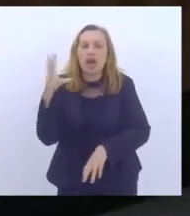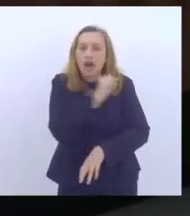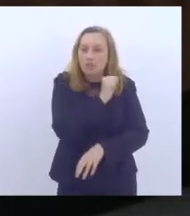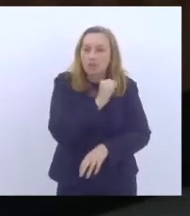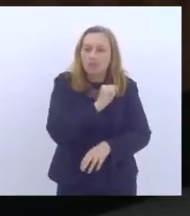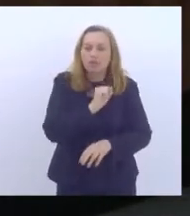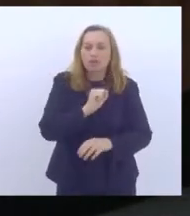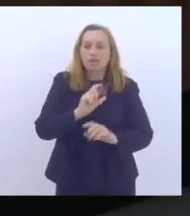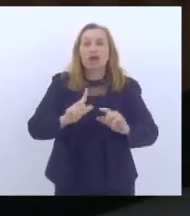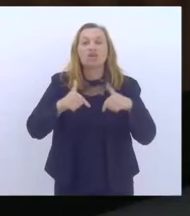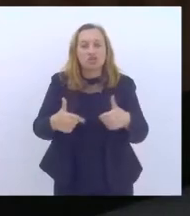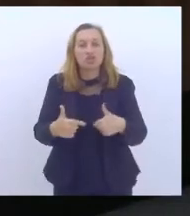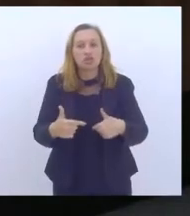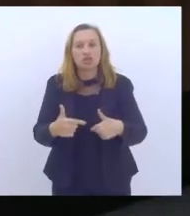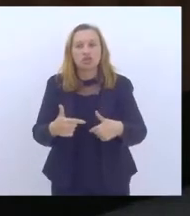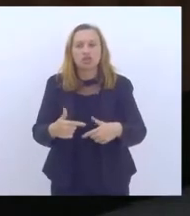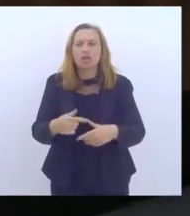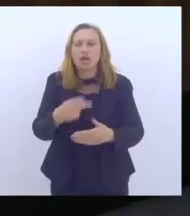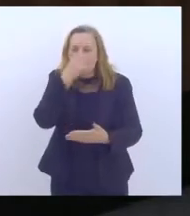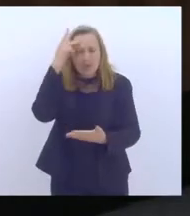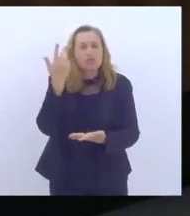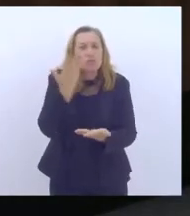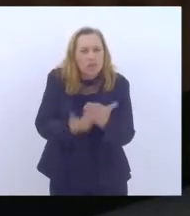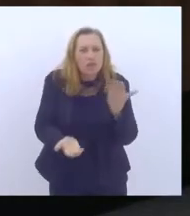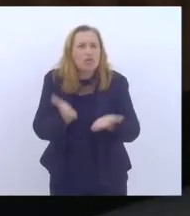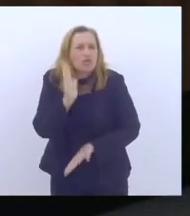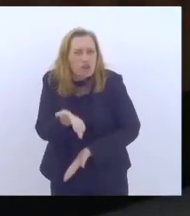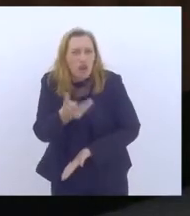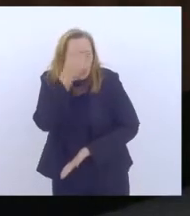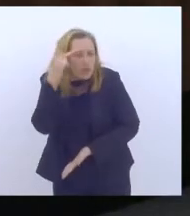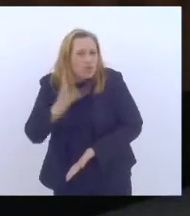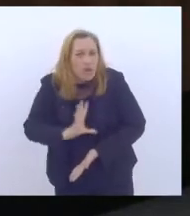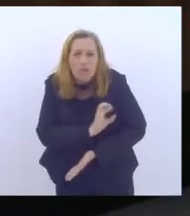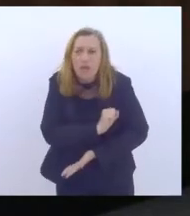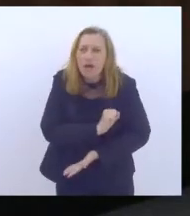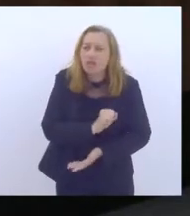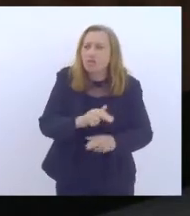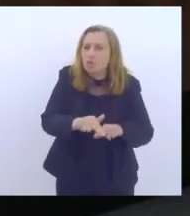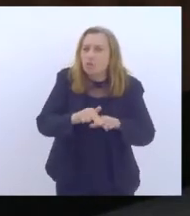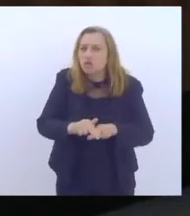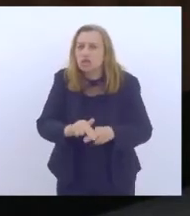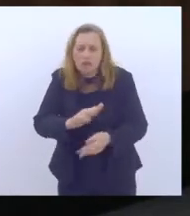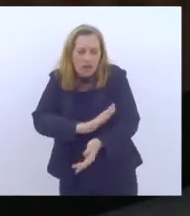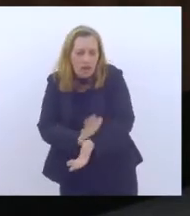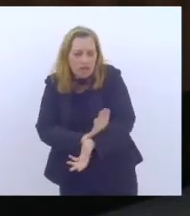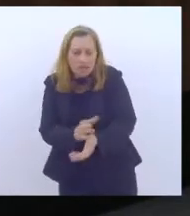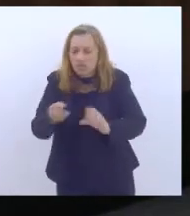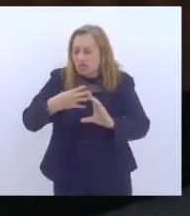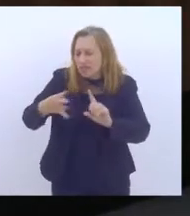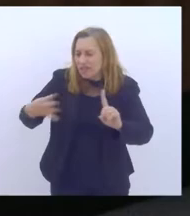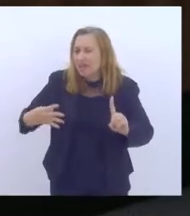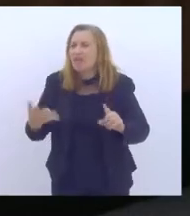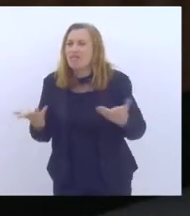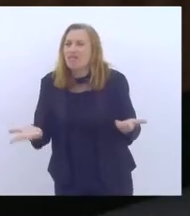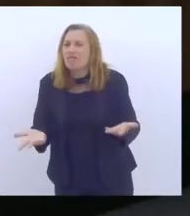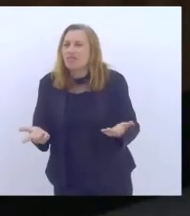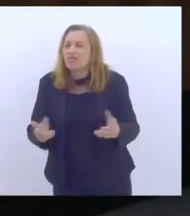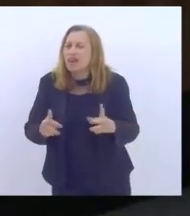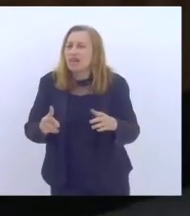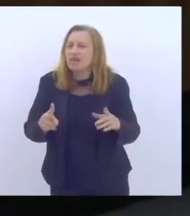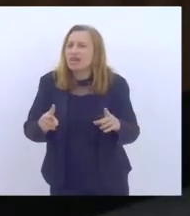prioridade atender pessoas já perdeu um ente querido por conta de racismo LGBT fobia vai ainda se